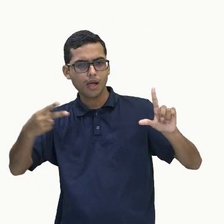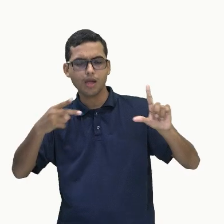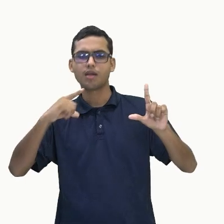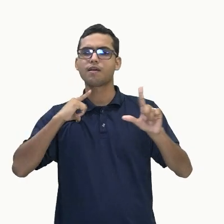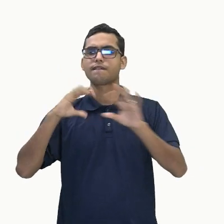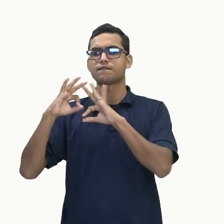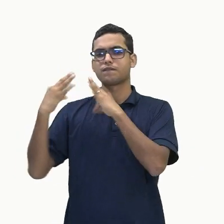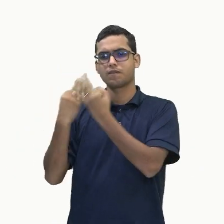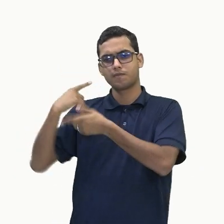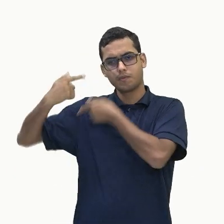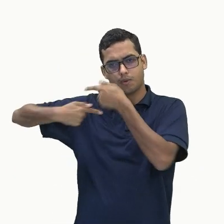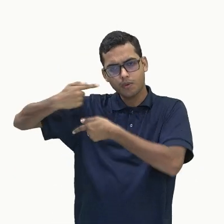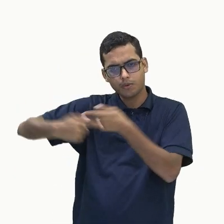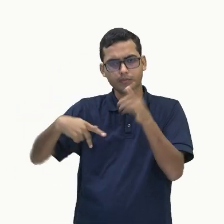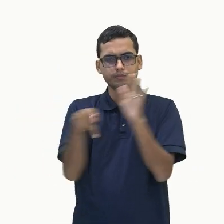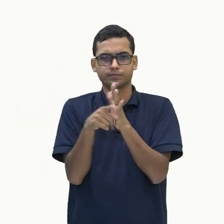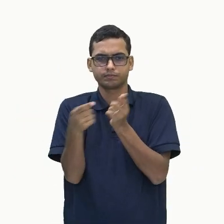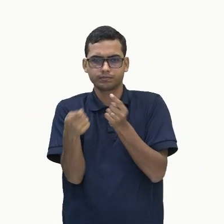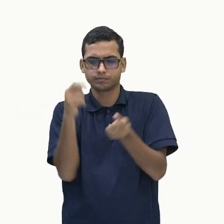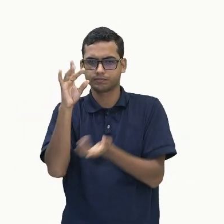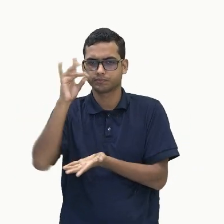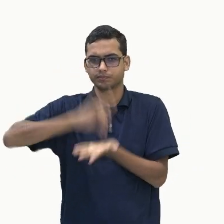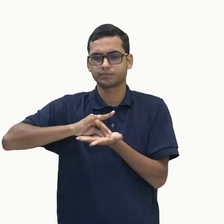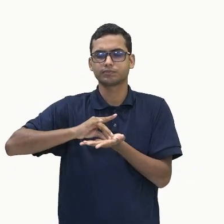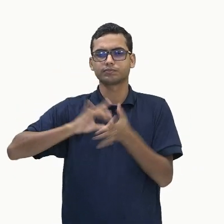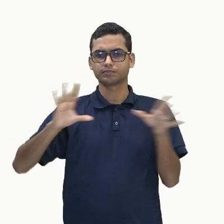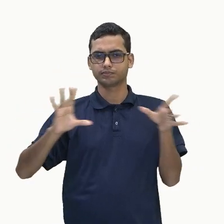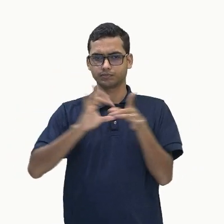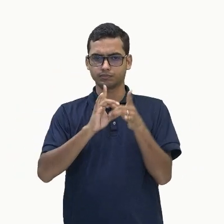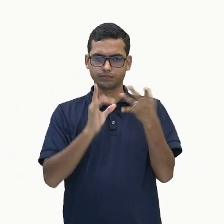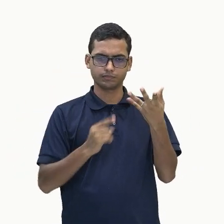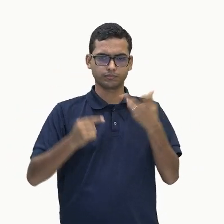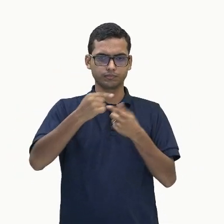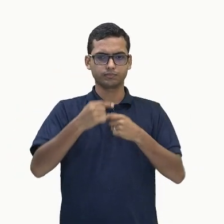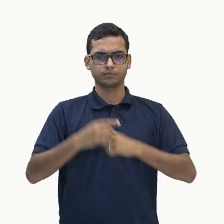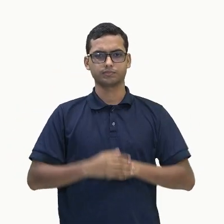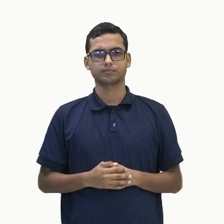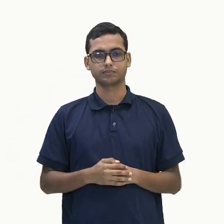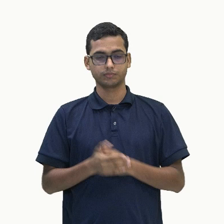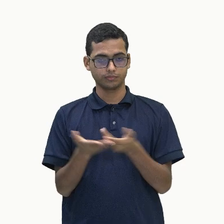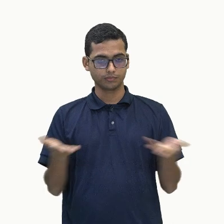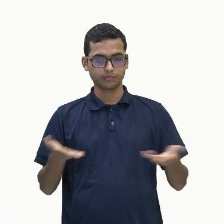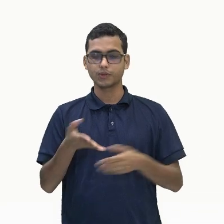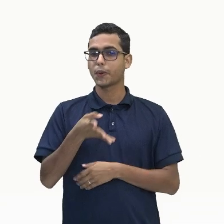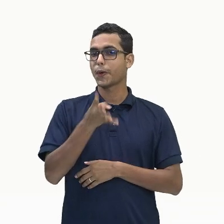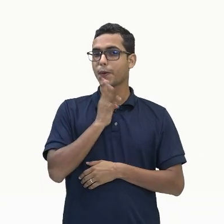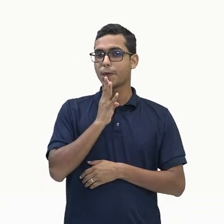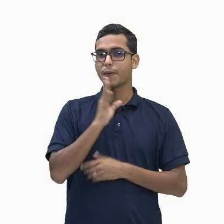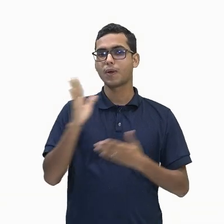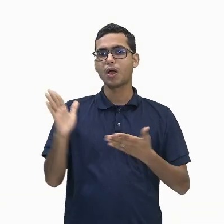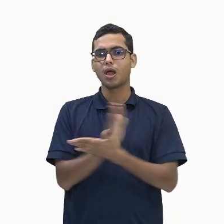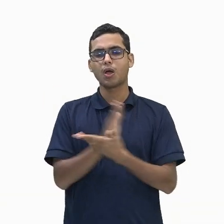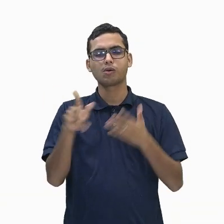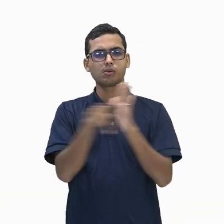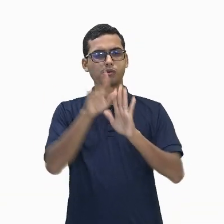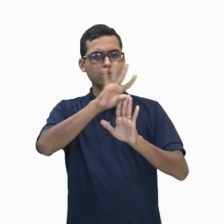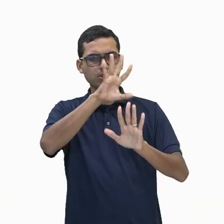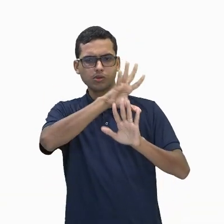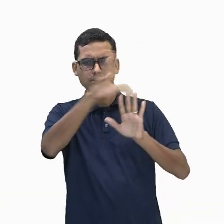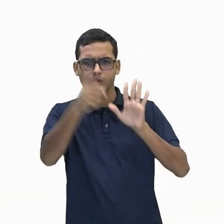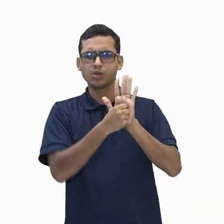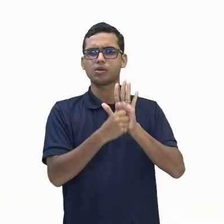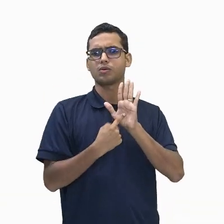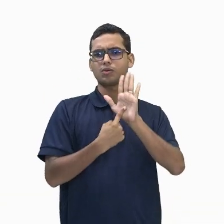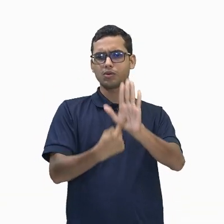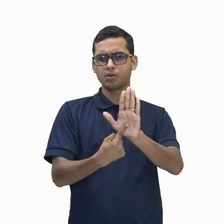elas recessivas, dominantes, ligadas ao sexo, entre outros. Vamos conhecer agora alguns símbolos que vão nos ajudar a